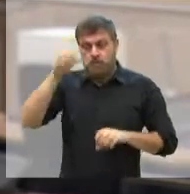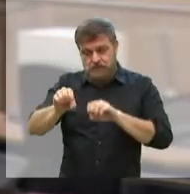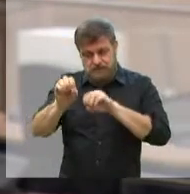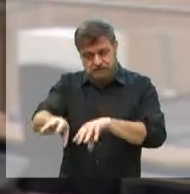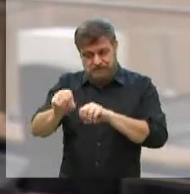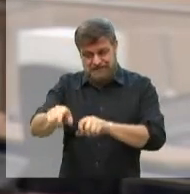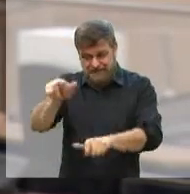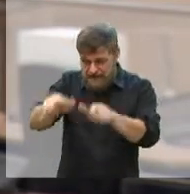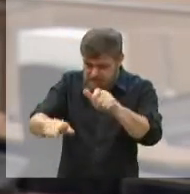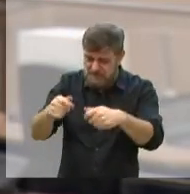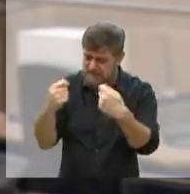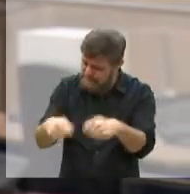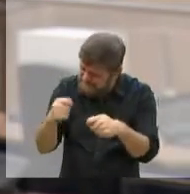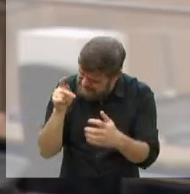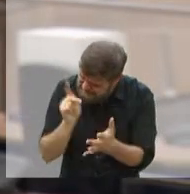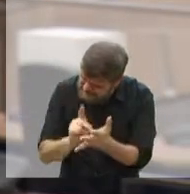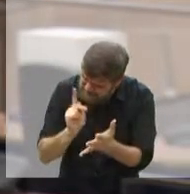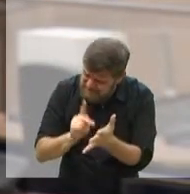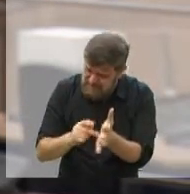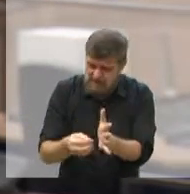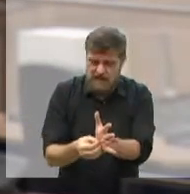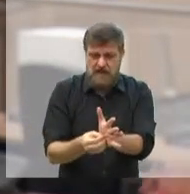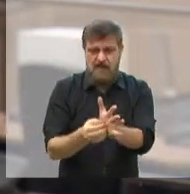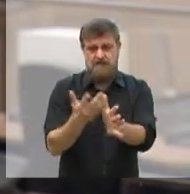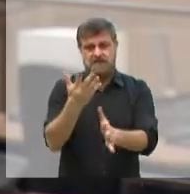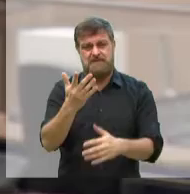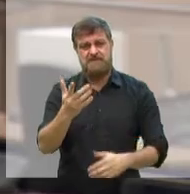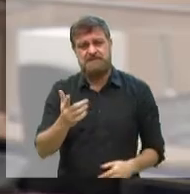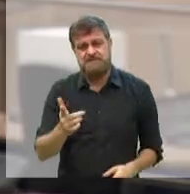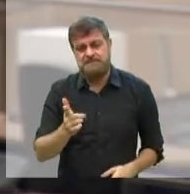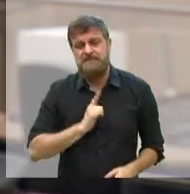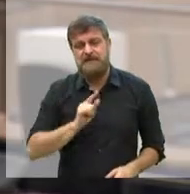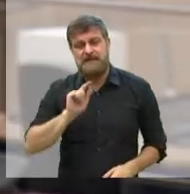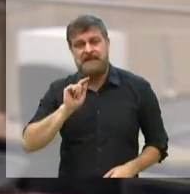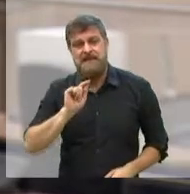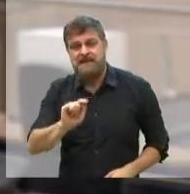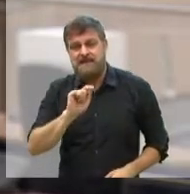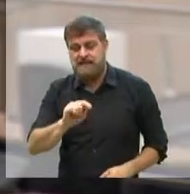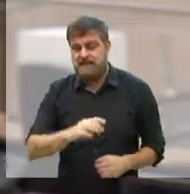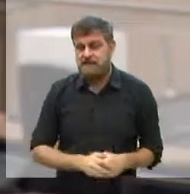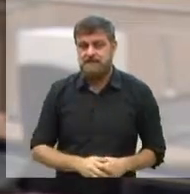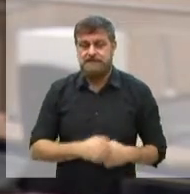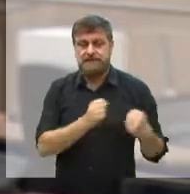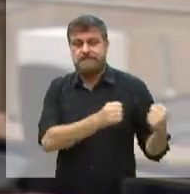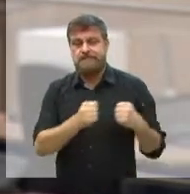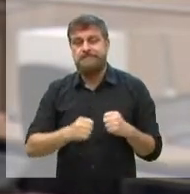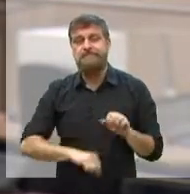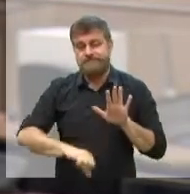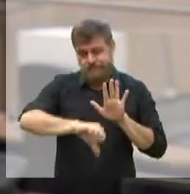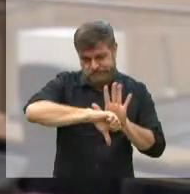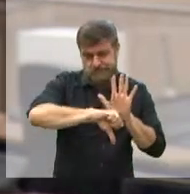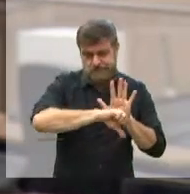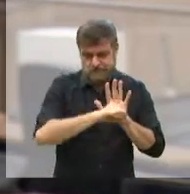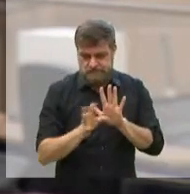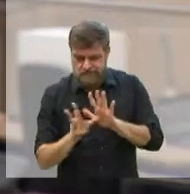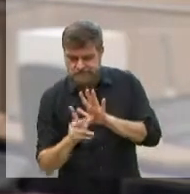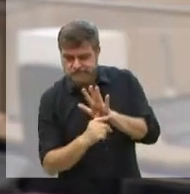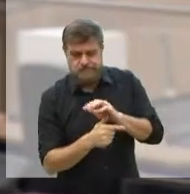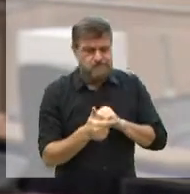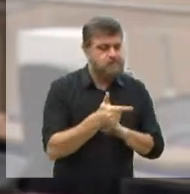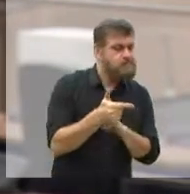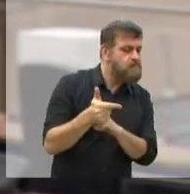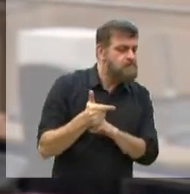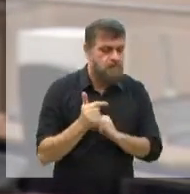realmente precisam e que muitas vezes estão sob a tutela de poder paralelo, porque vivem dentro